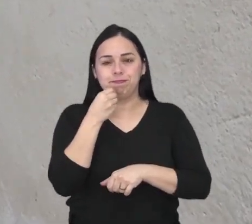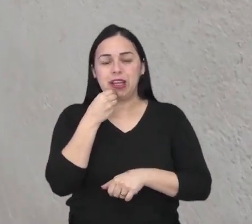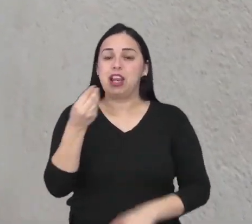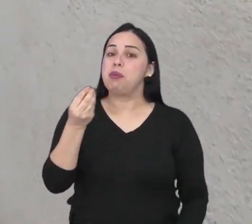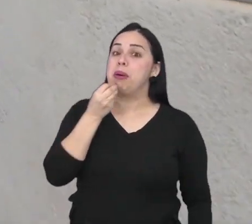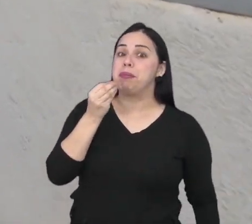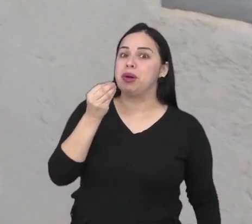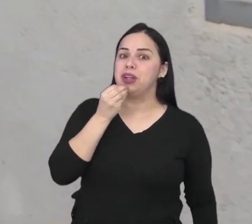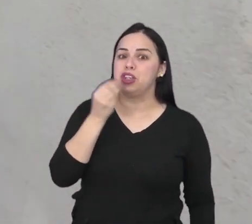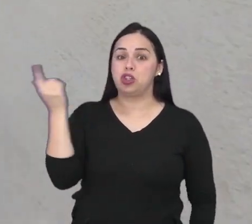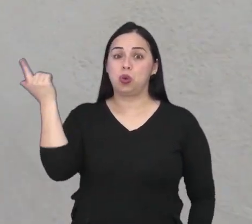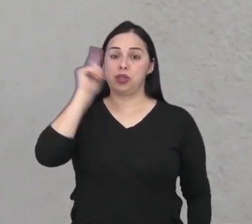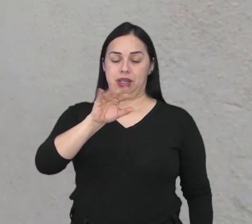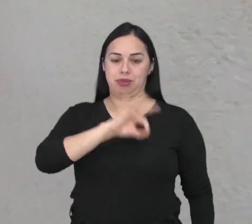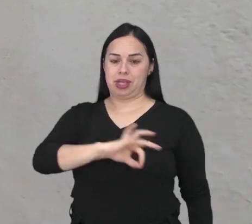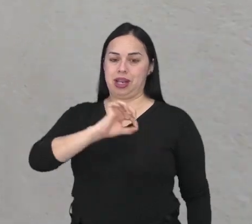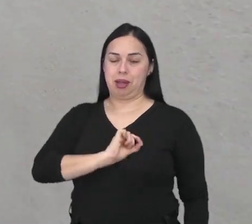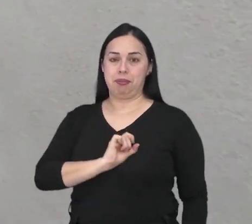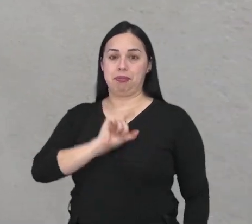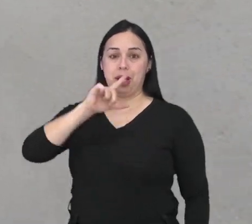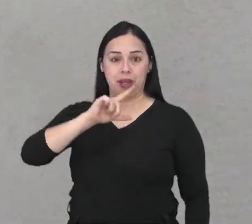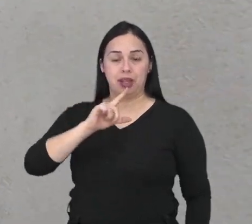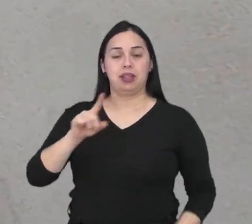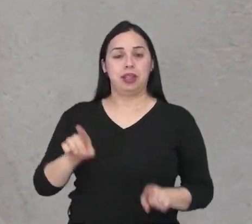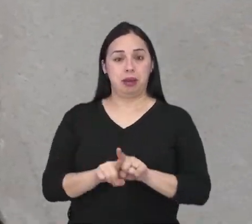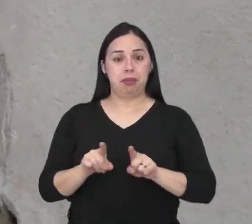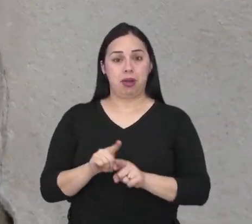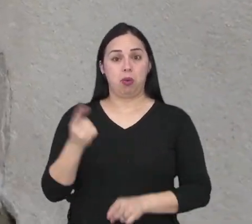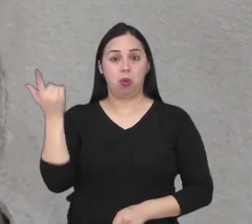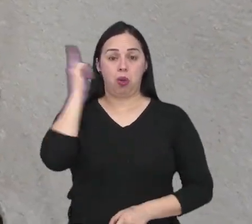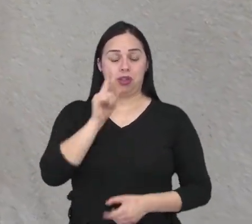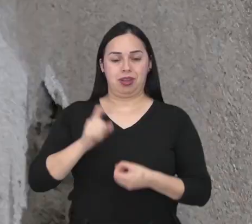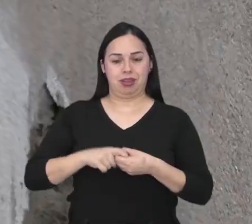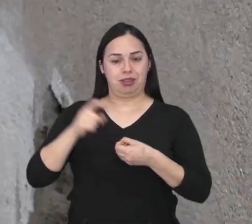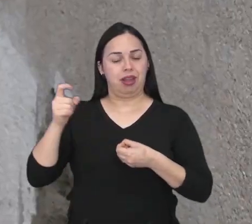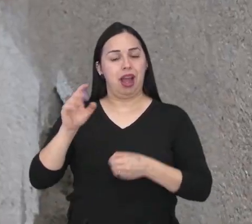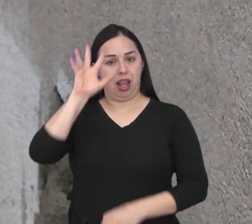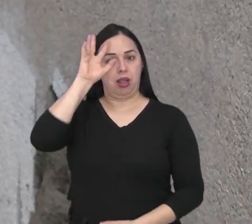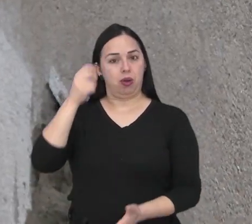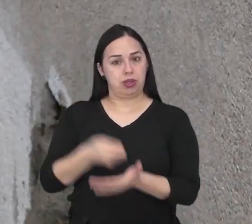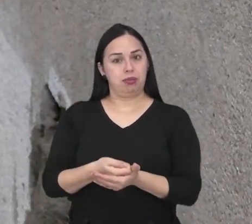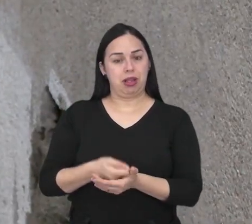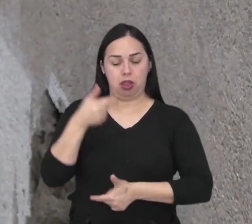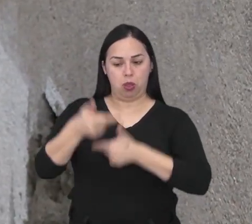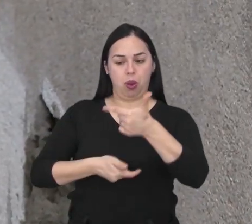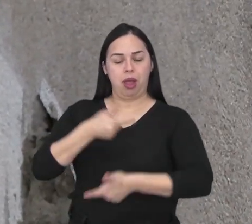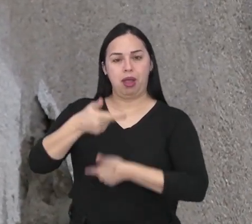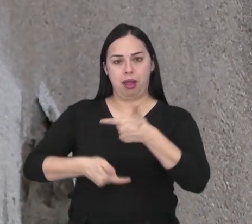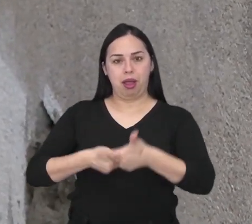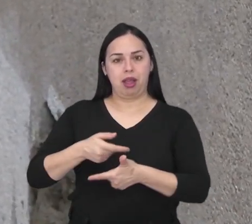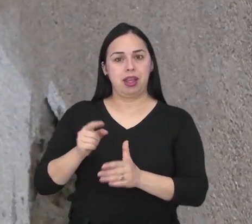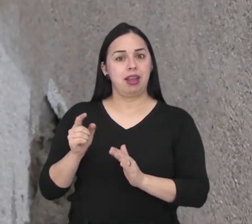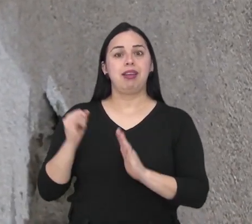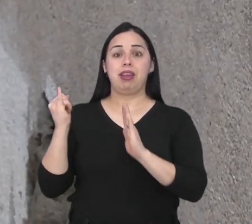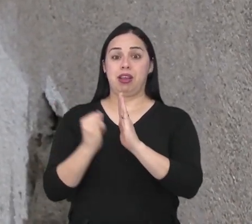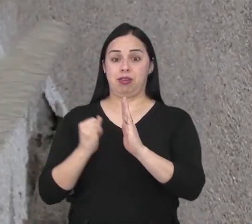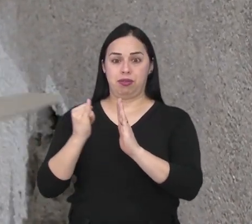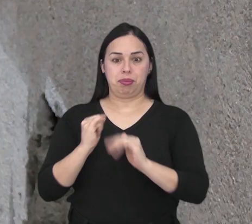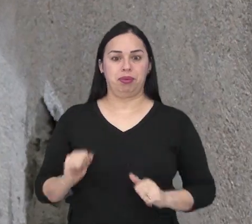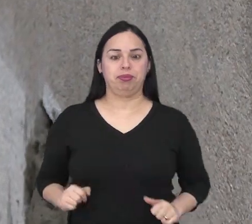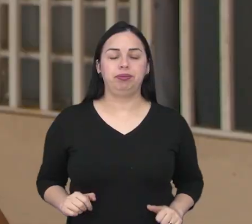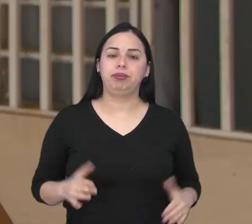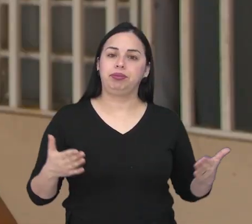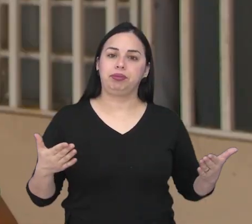ele viu a oportunidade de ganhar mais e ter mais autonomia. Foi quando decidiu virar trabalhador